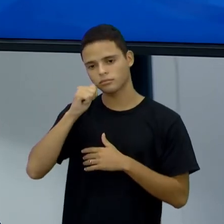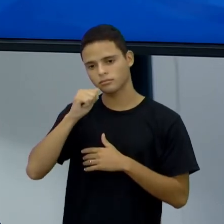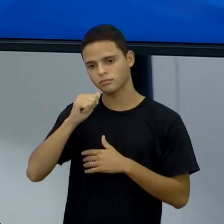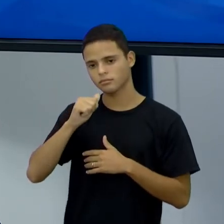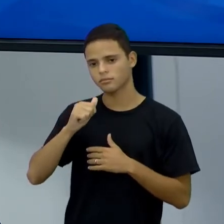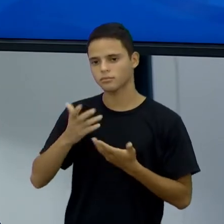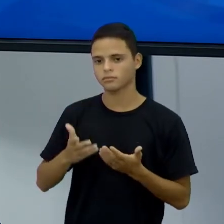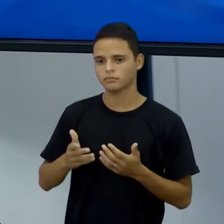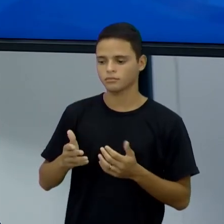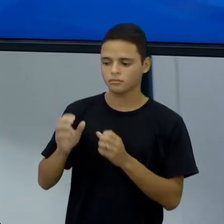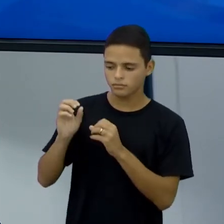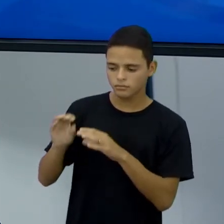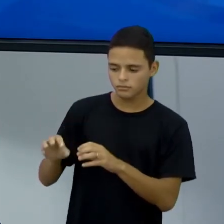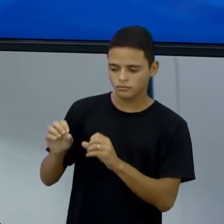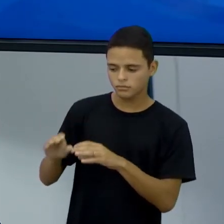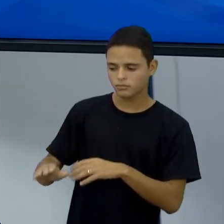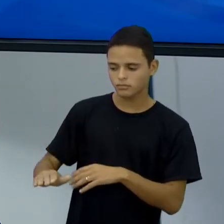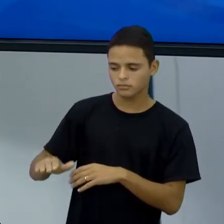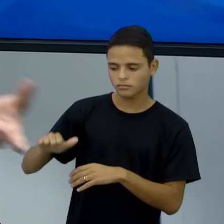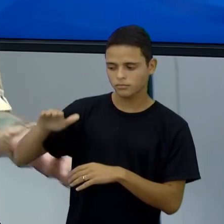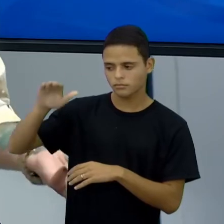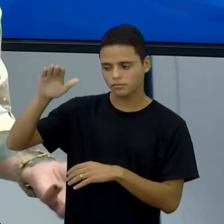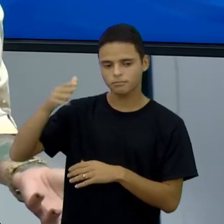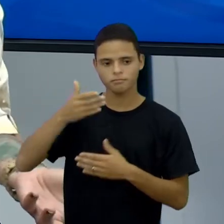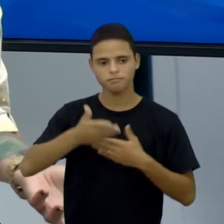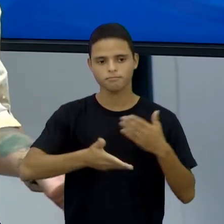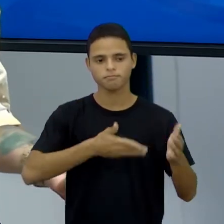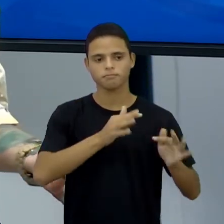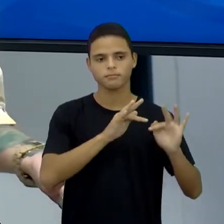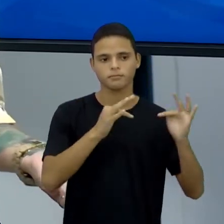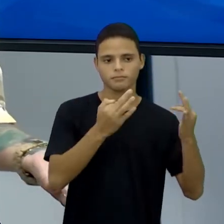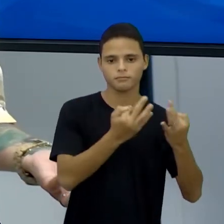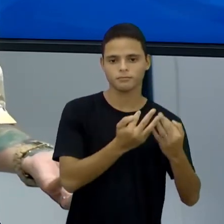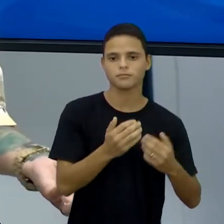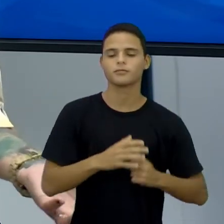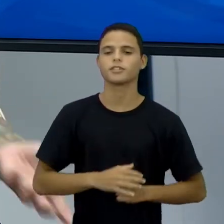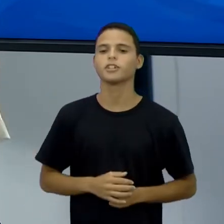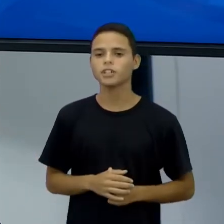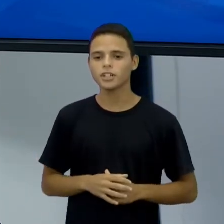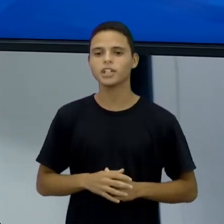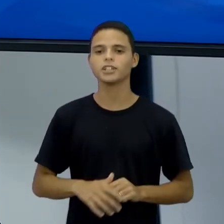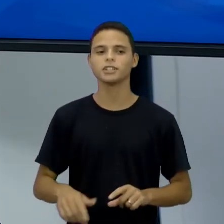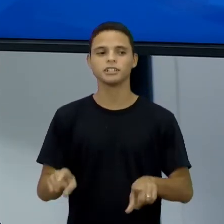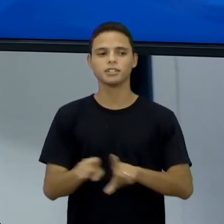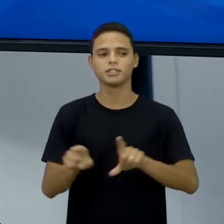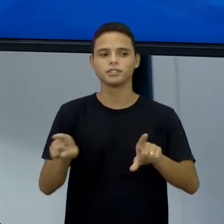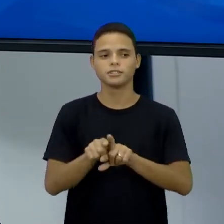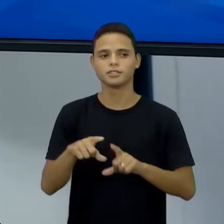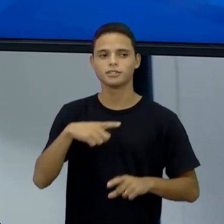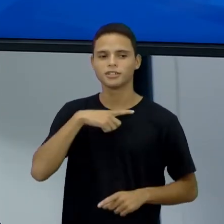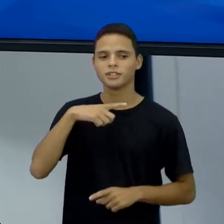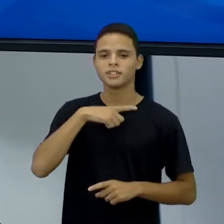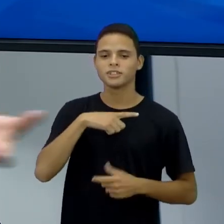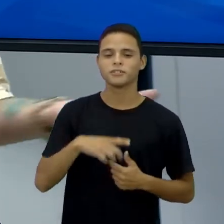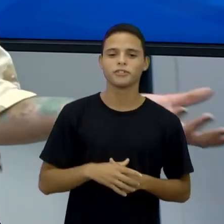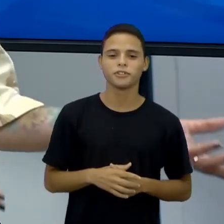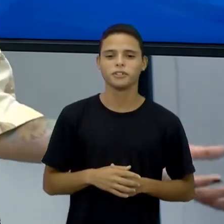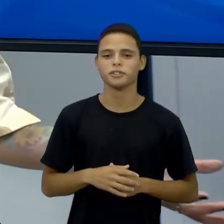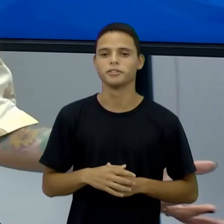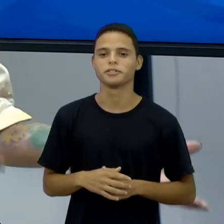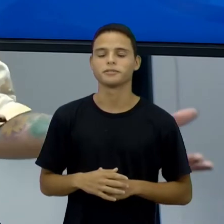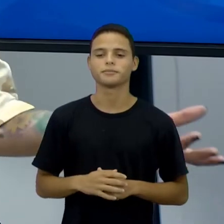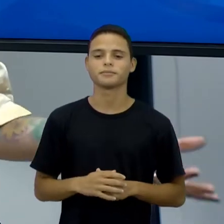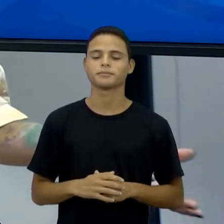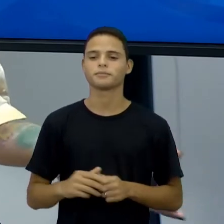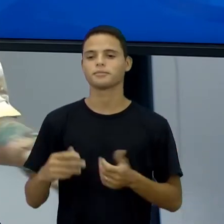para ser donas de casa, não para estudar. Para que você vai estudar? Você precisa aprender a lavar louça, fazer comida. Não precisa aprender a